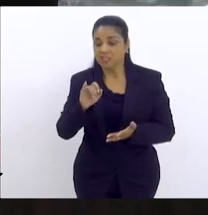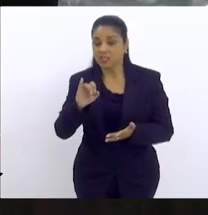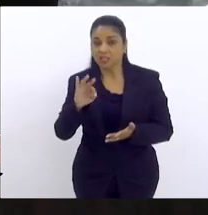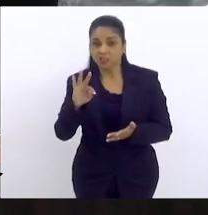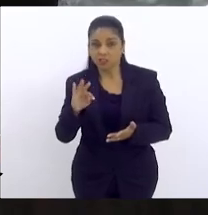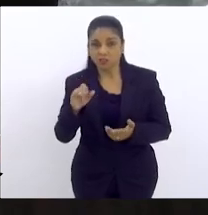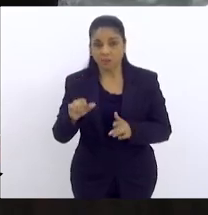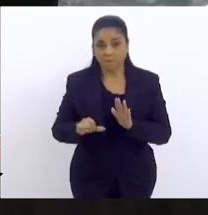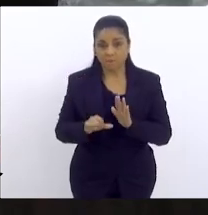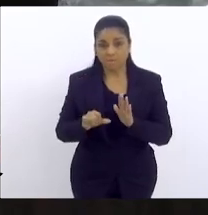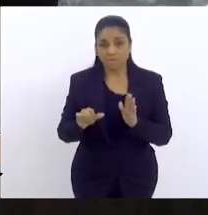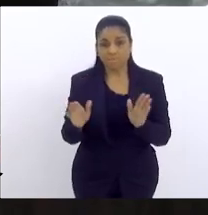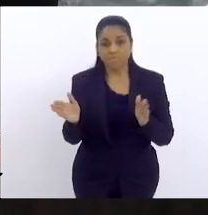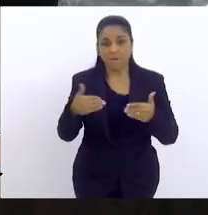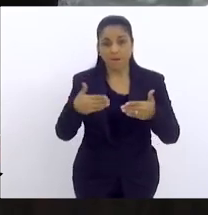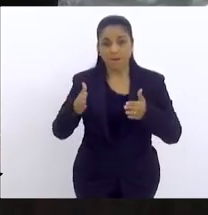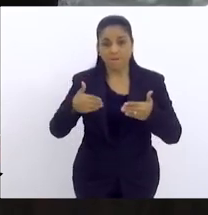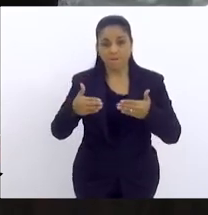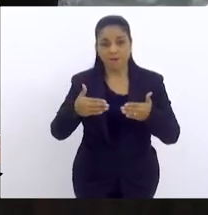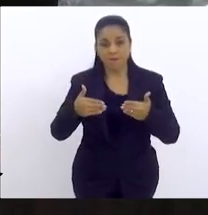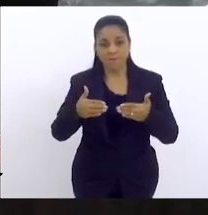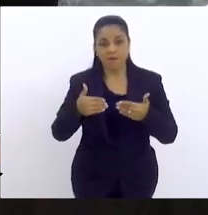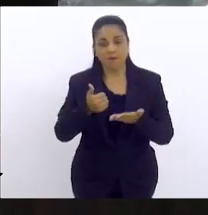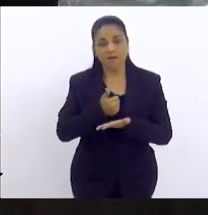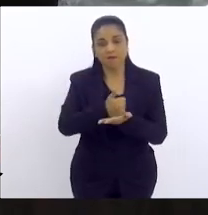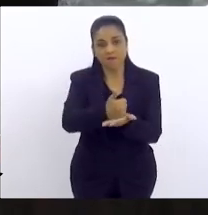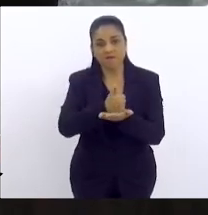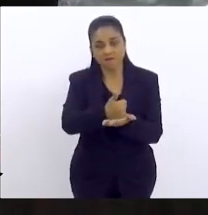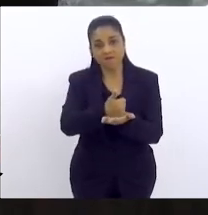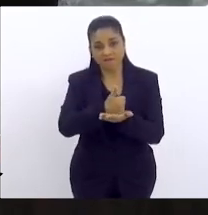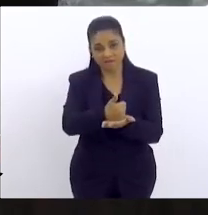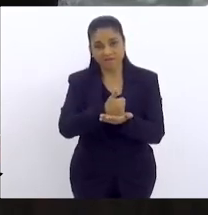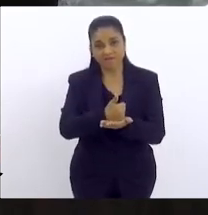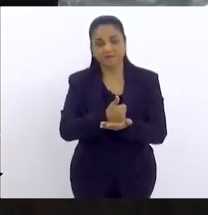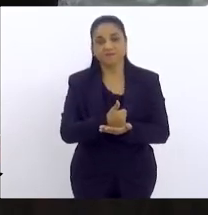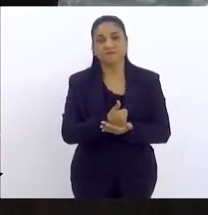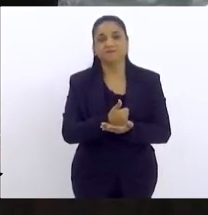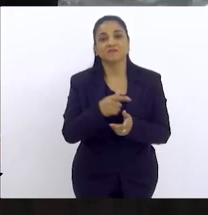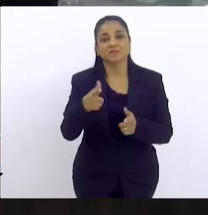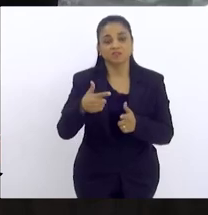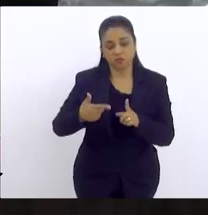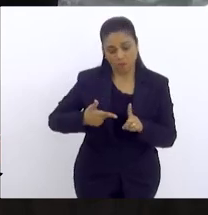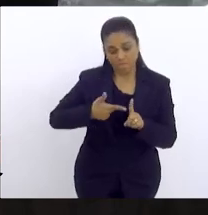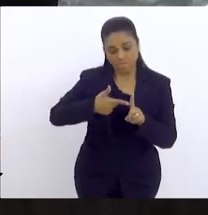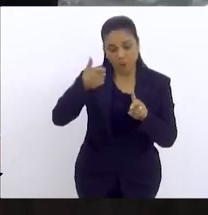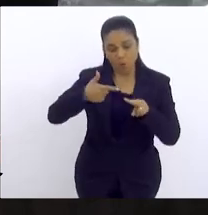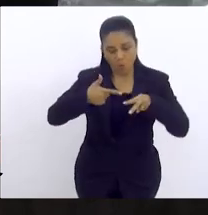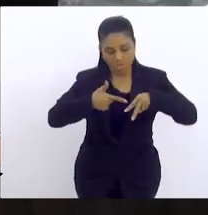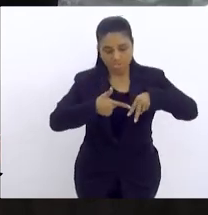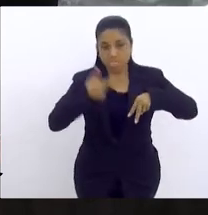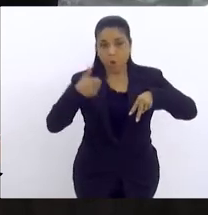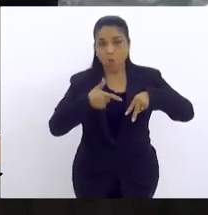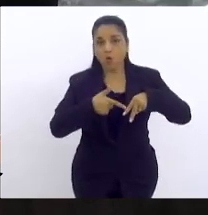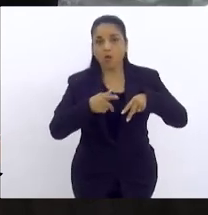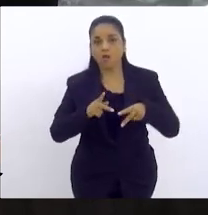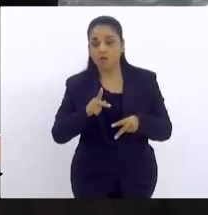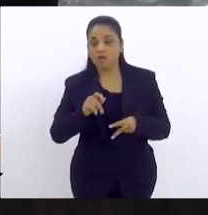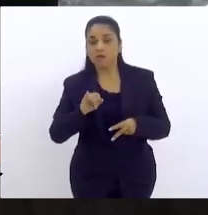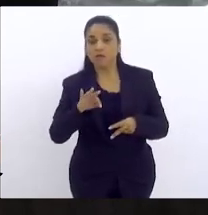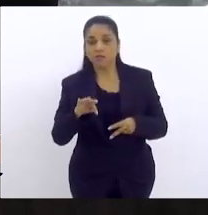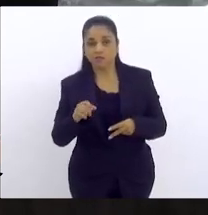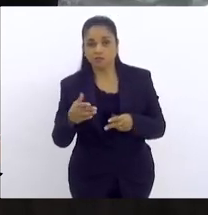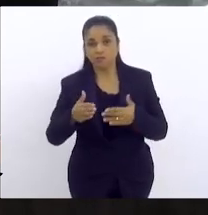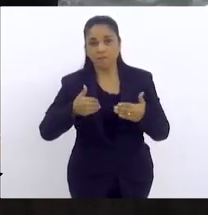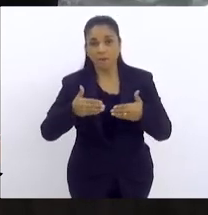militar tinha que dar o treinamento para todos os policiais ele é o kit primeiro socorros o colega tomou tiro na perna por exemplo se tivesse o kit de repente ele não